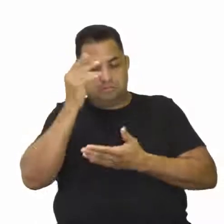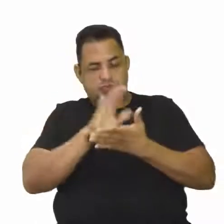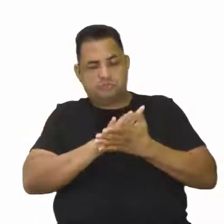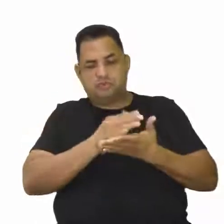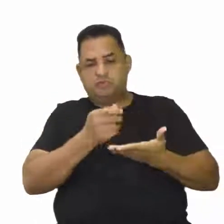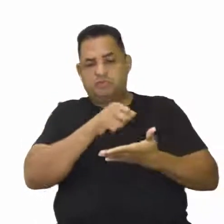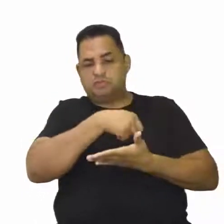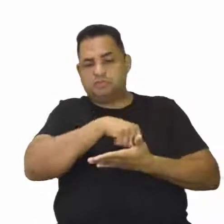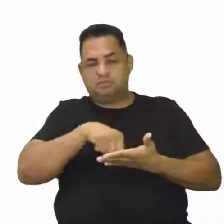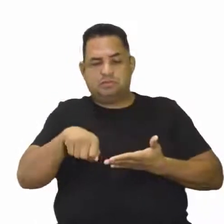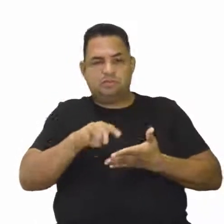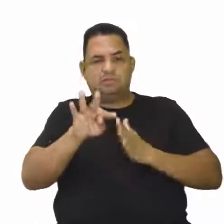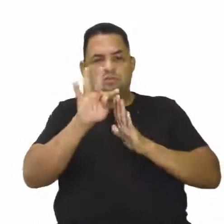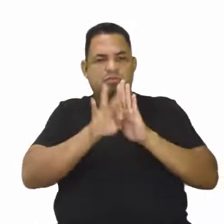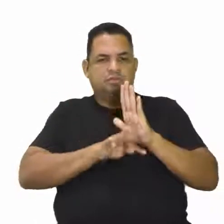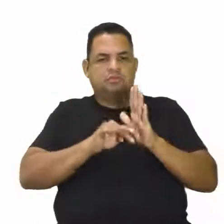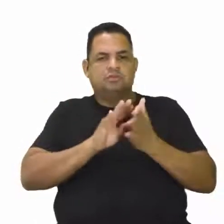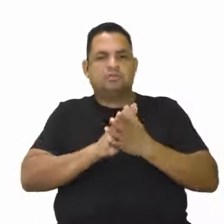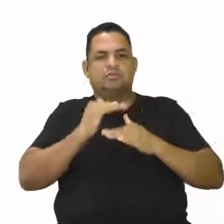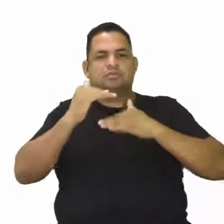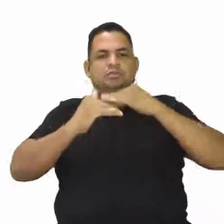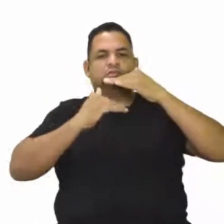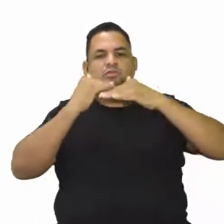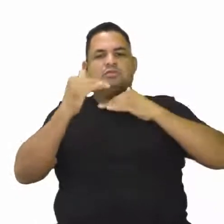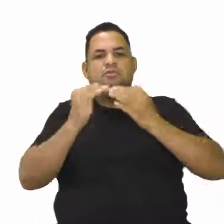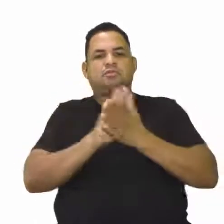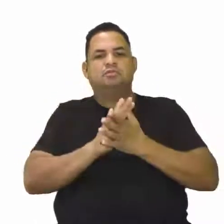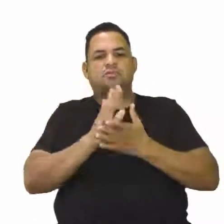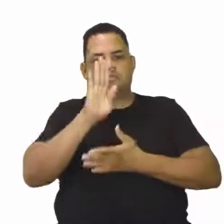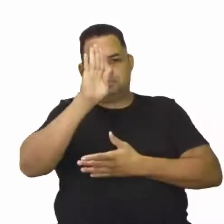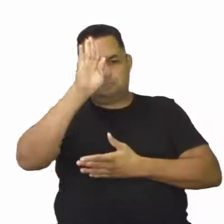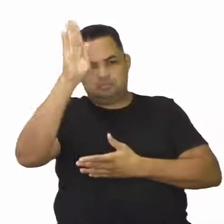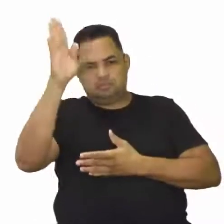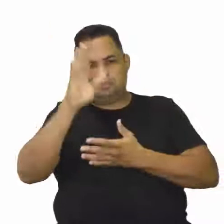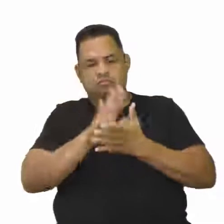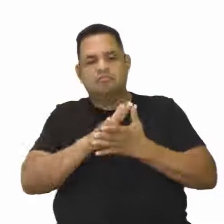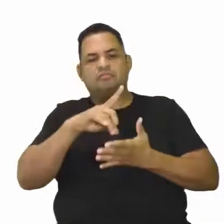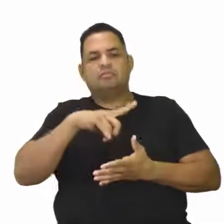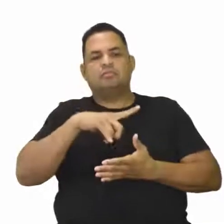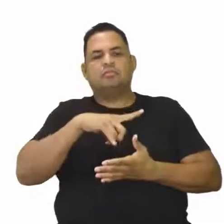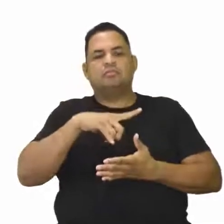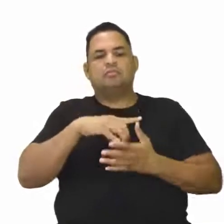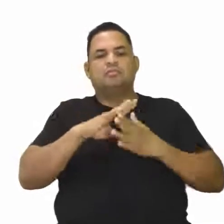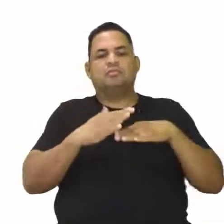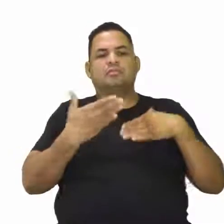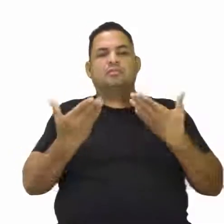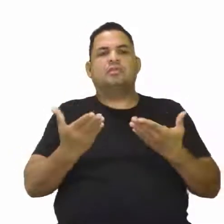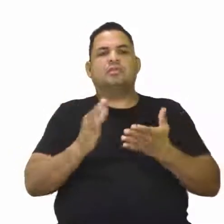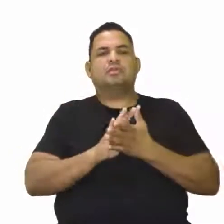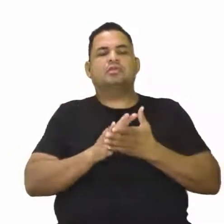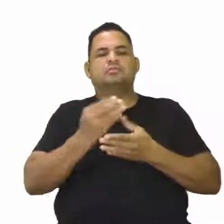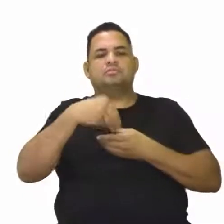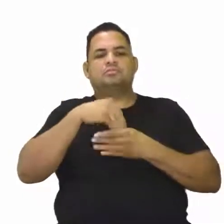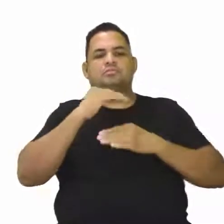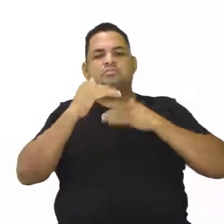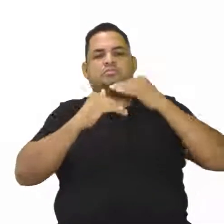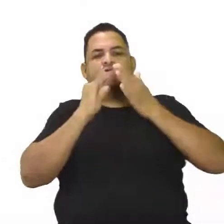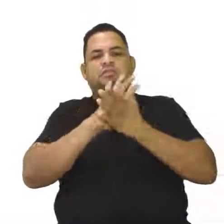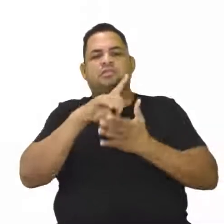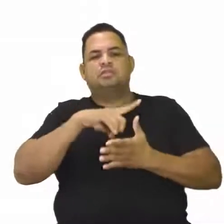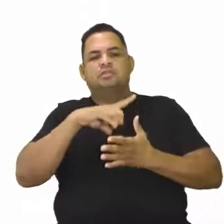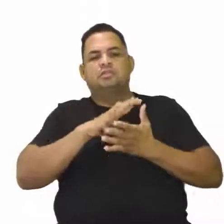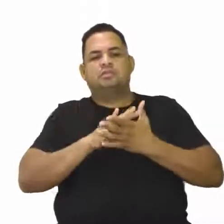autor do texto. O desenvolvimento é a parte fundamental. É dentro do desenvolvimento que